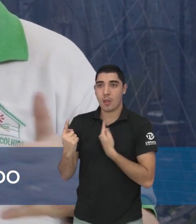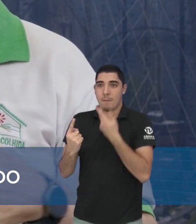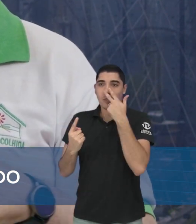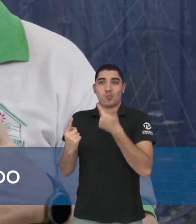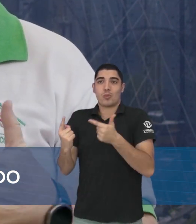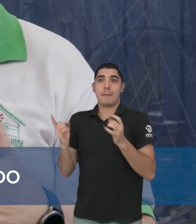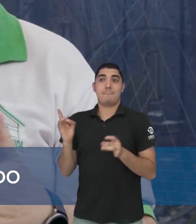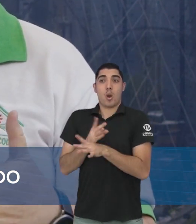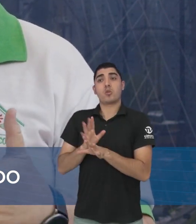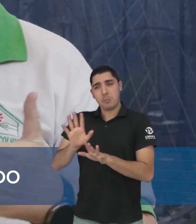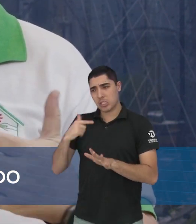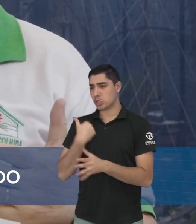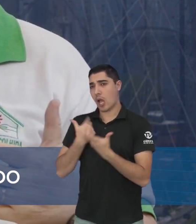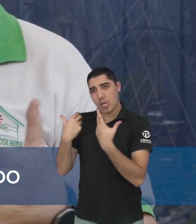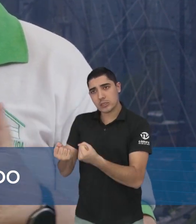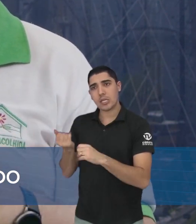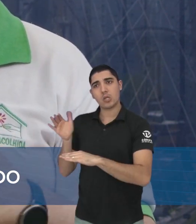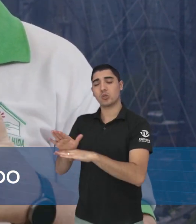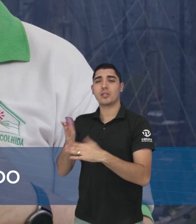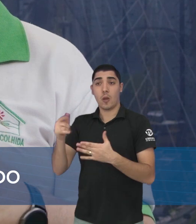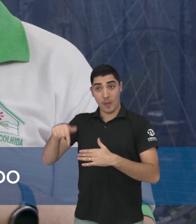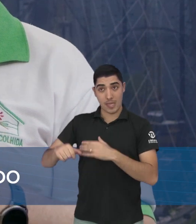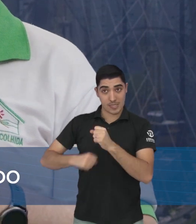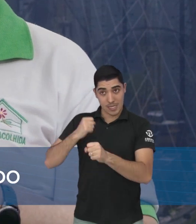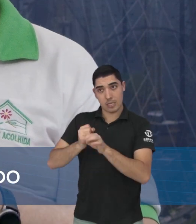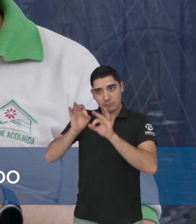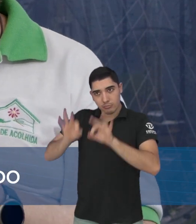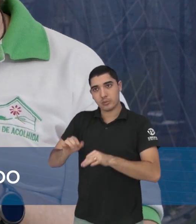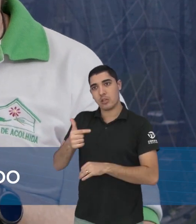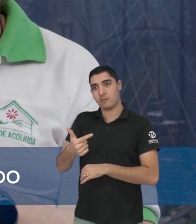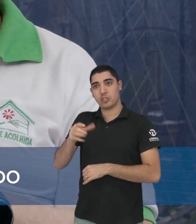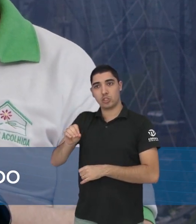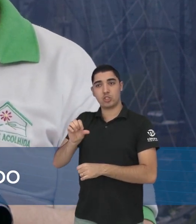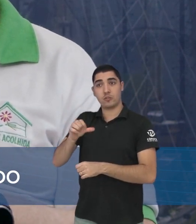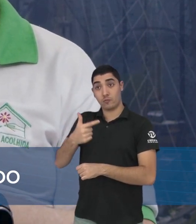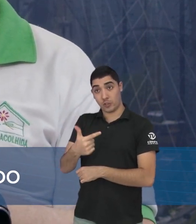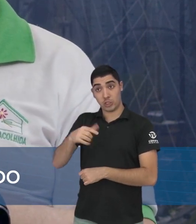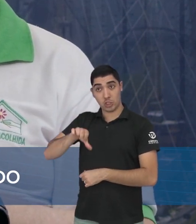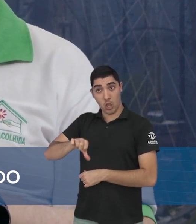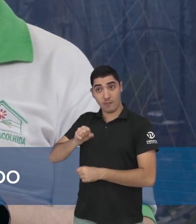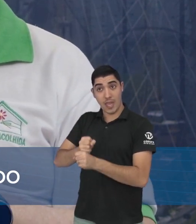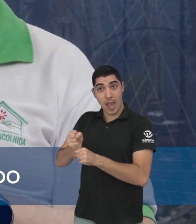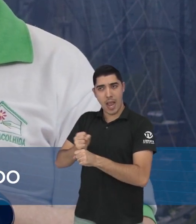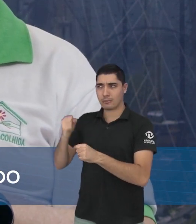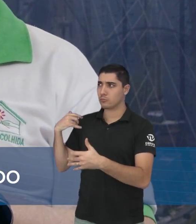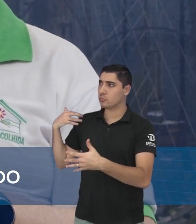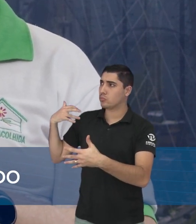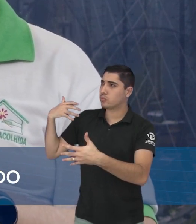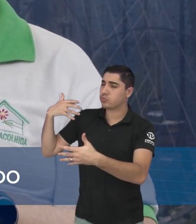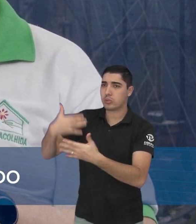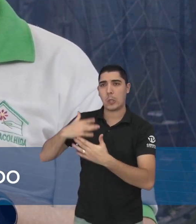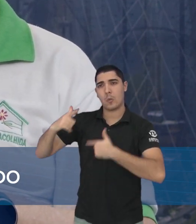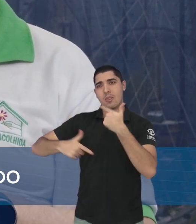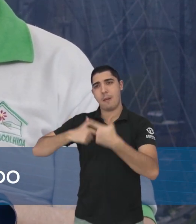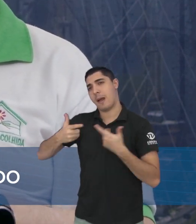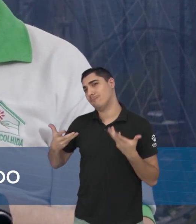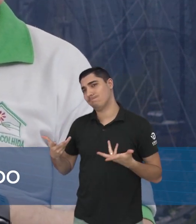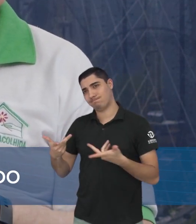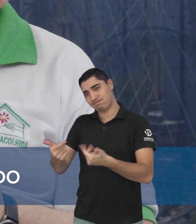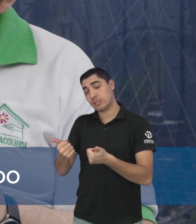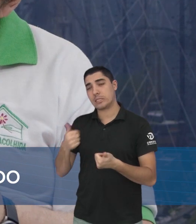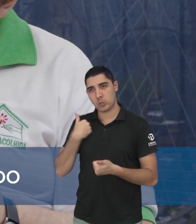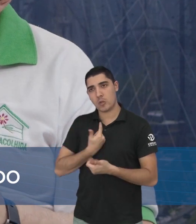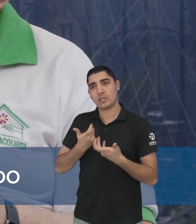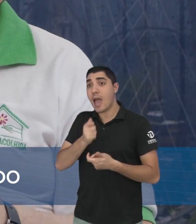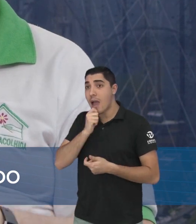nossa vivência. A Casa de Acolhida, como bem disse, esse ano completa 29 anos de nobre missão e com a